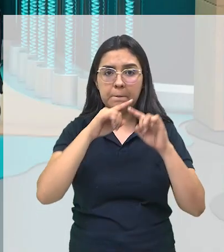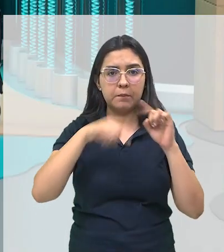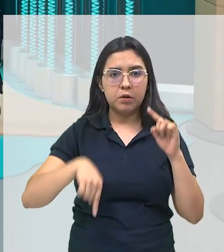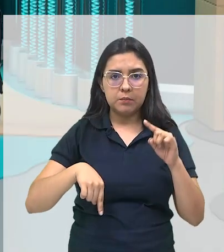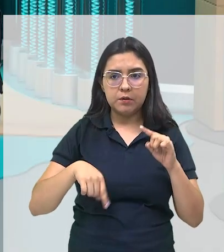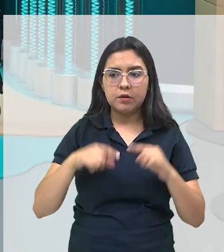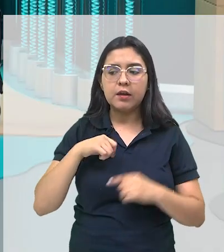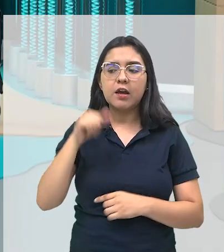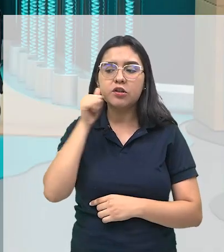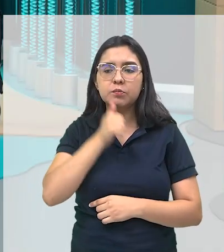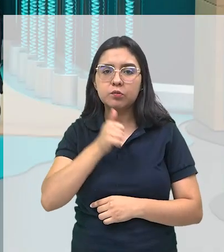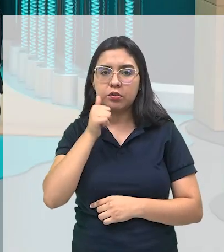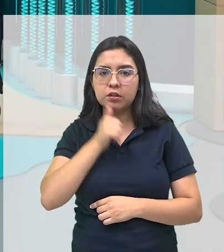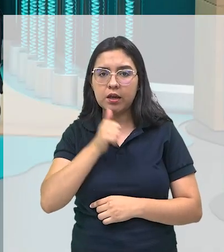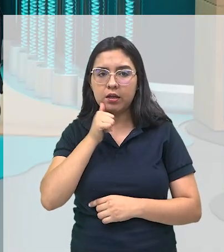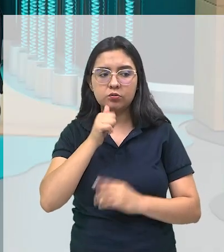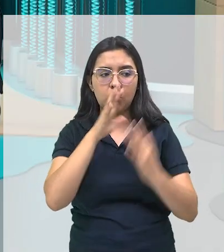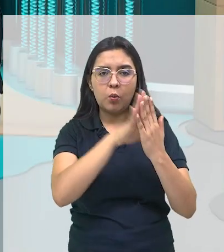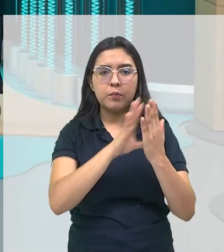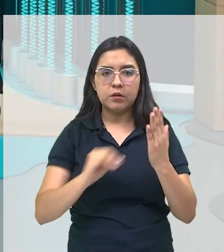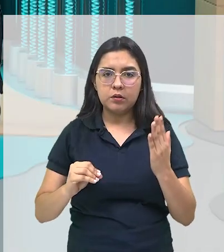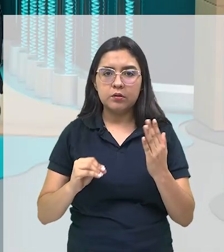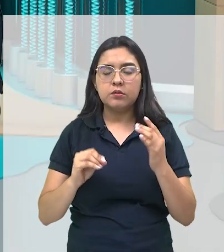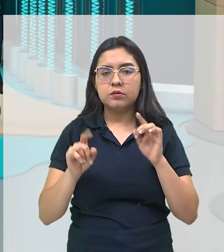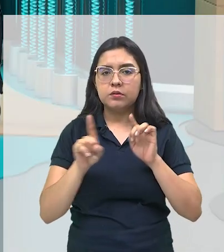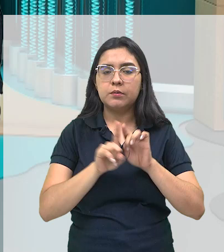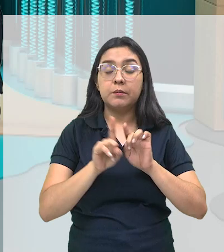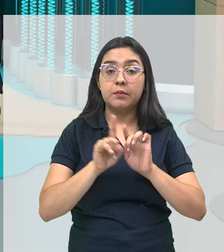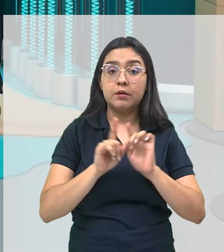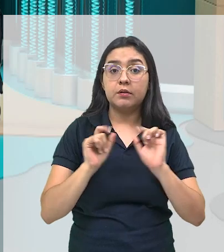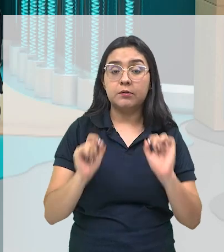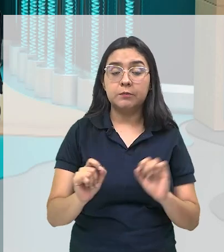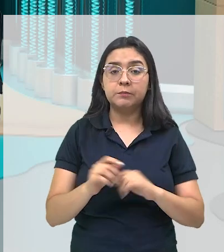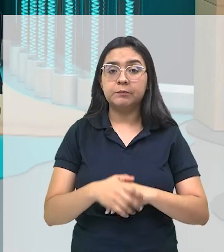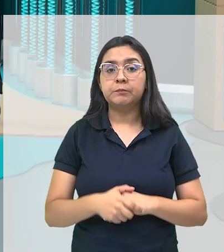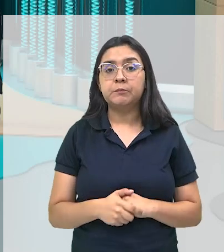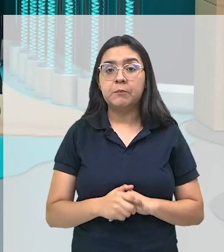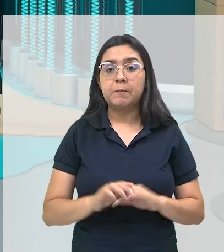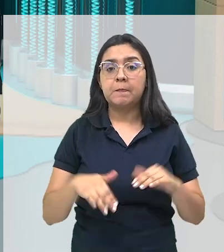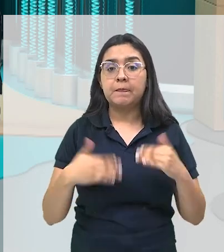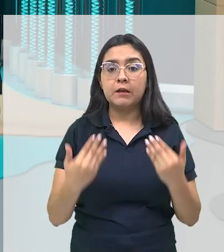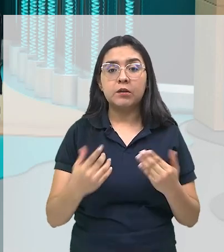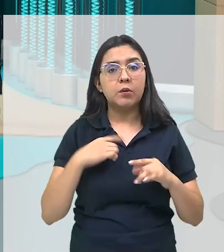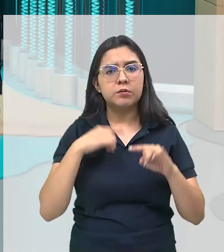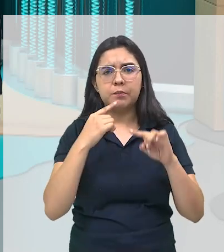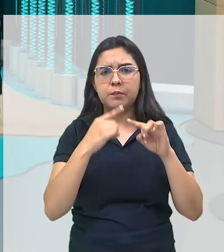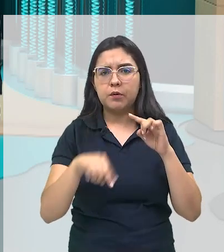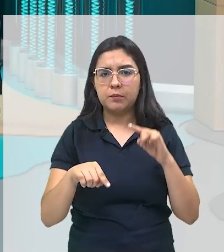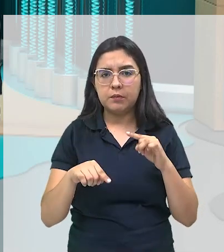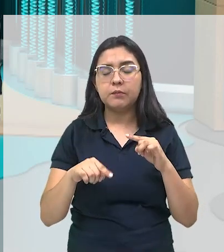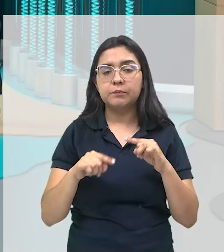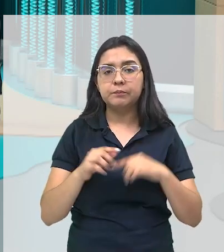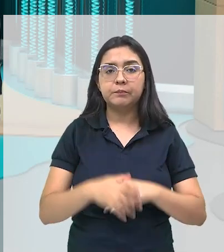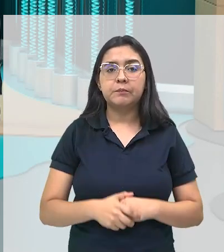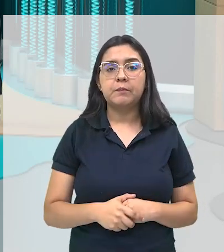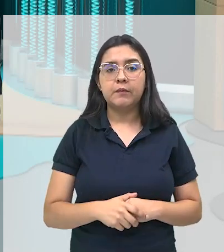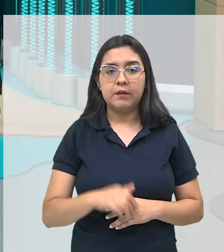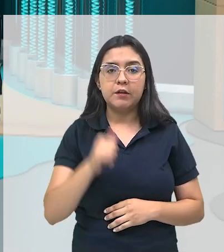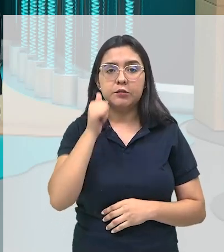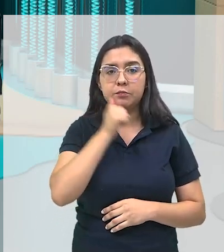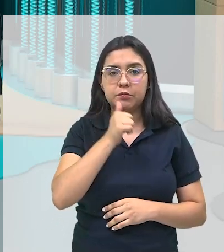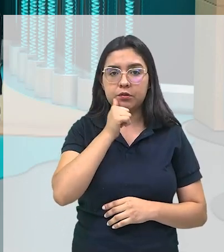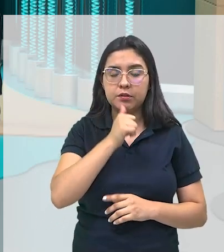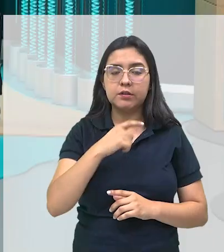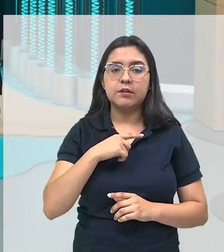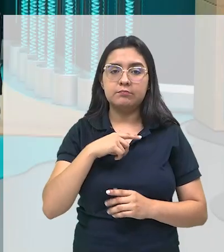moças dançassem de forma respeitosa, né, digamos assim. Então, eles proibiam que as moças dançassem